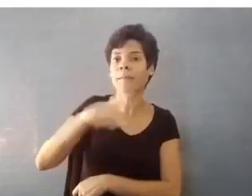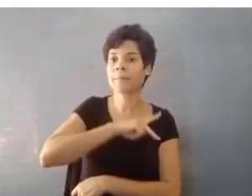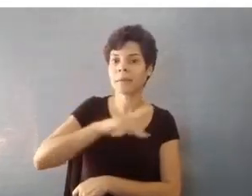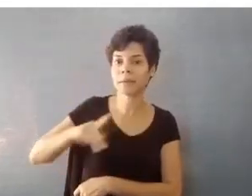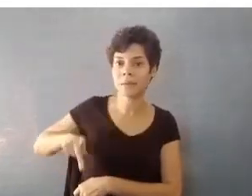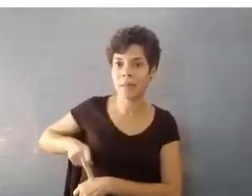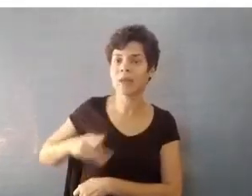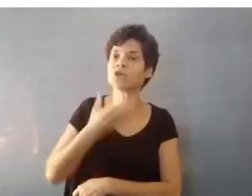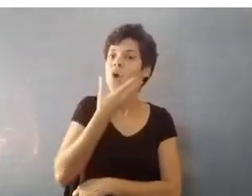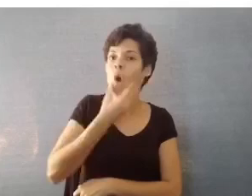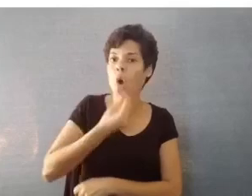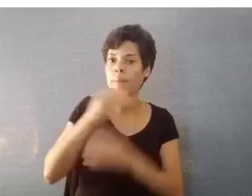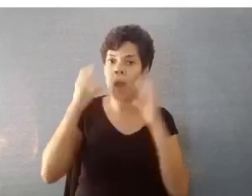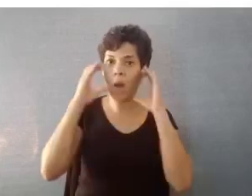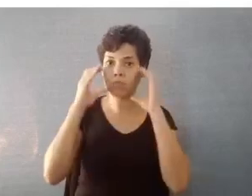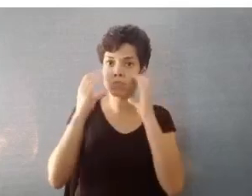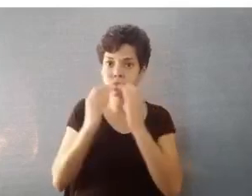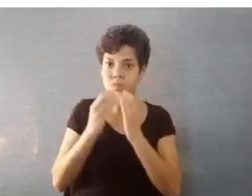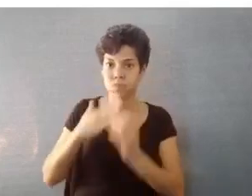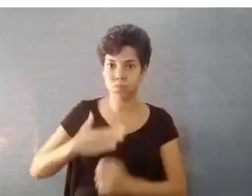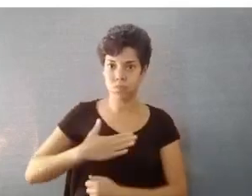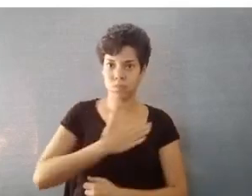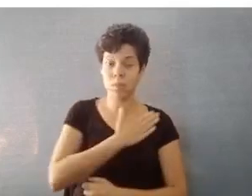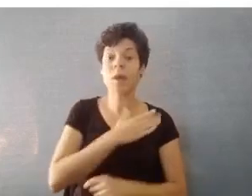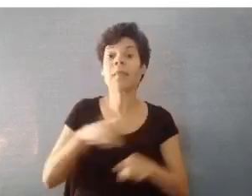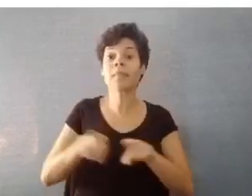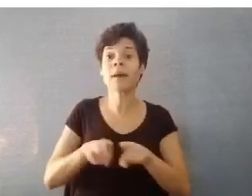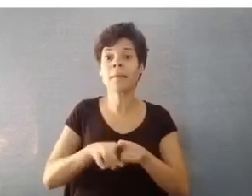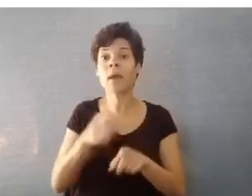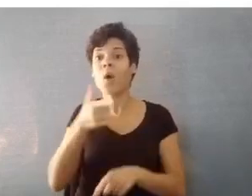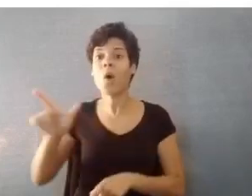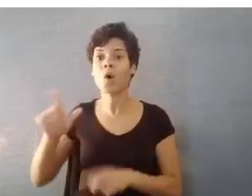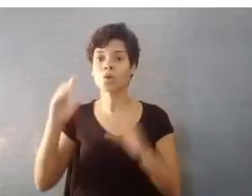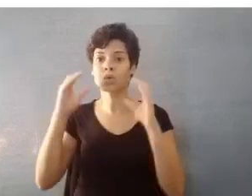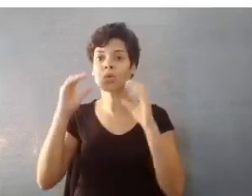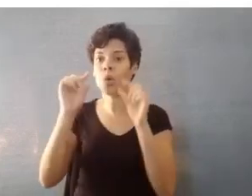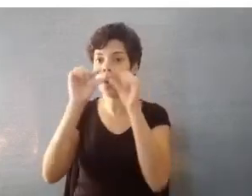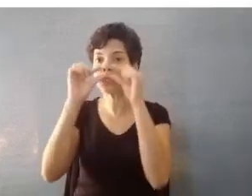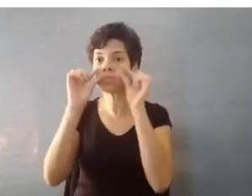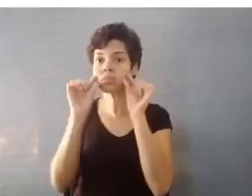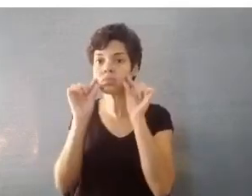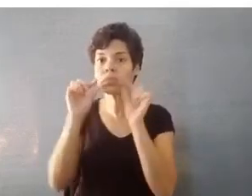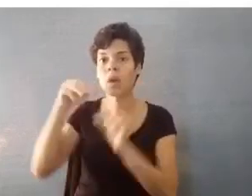Deodoro e o Marechal Floriano Peixoto,